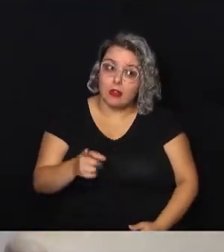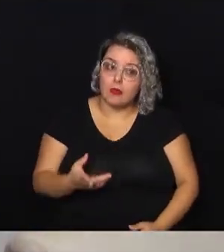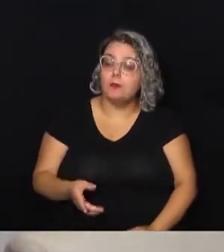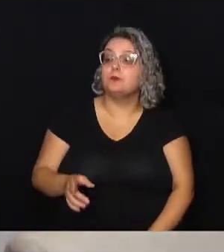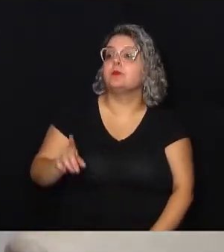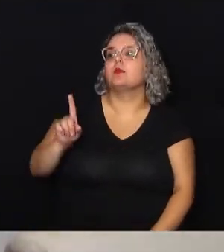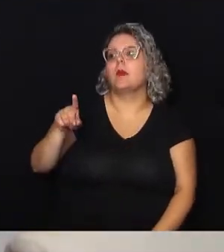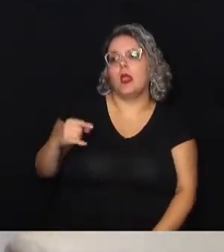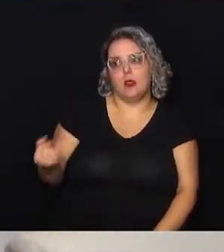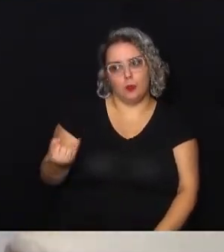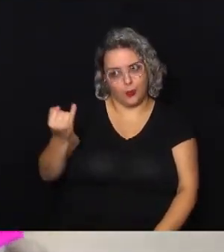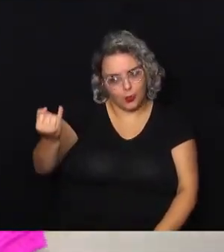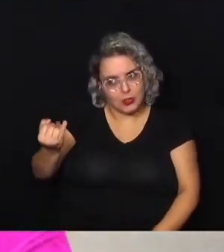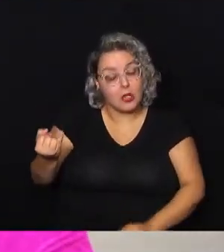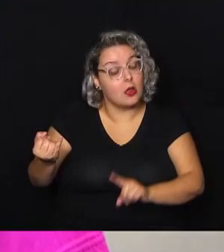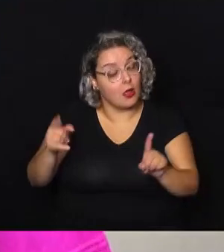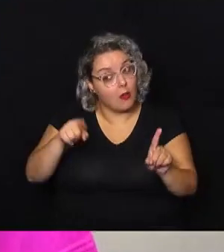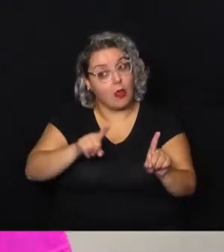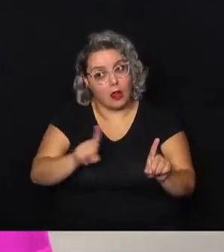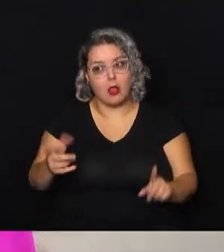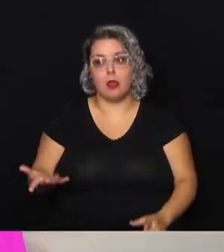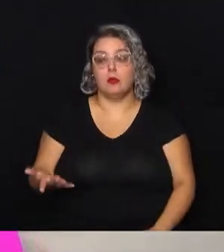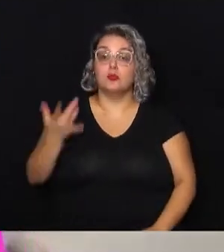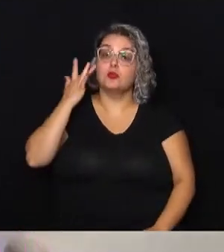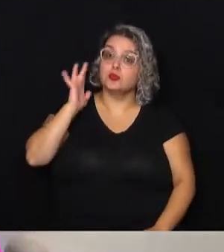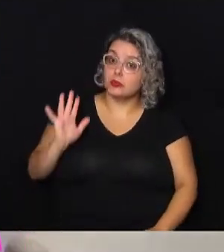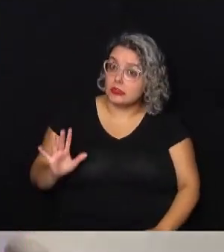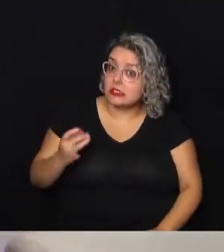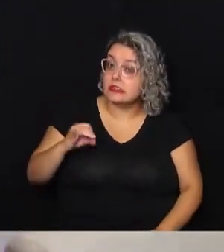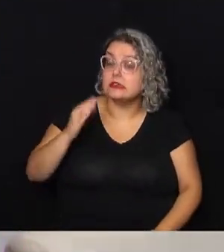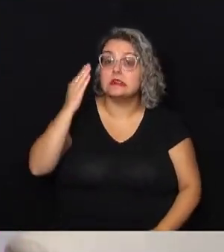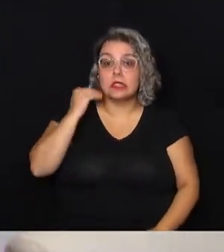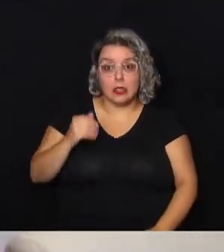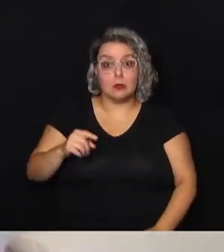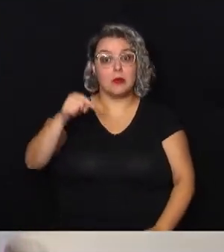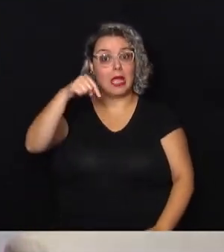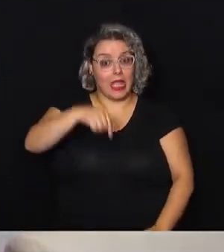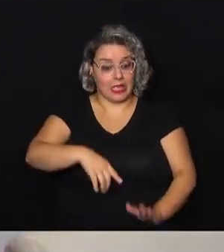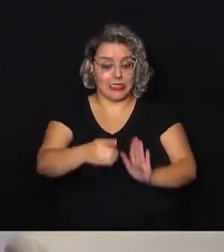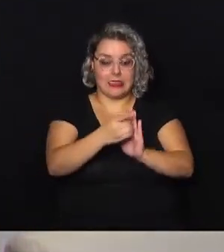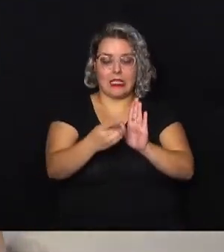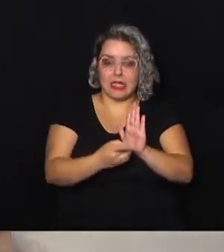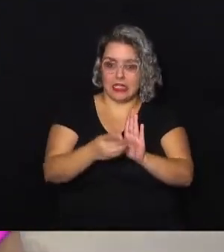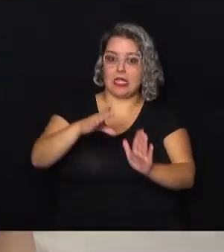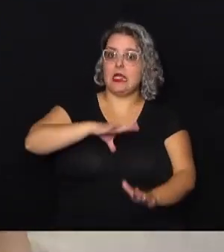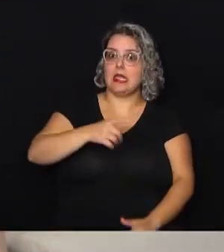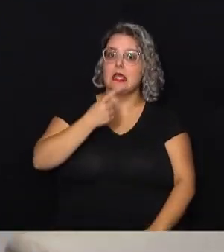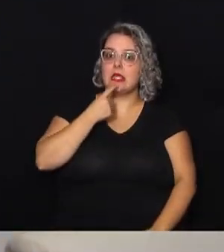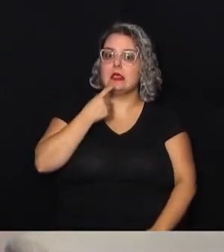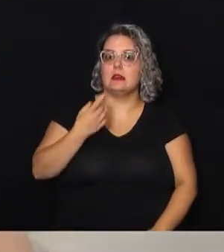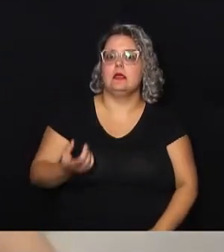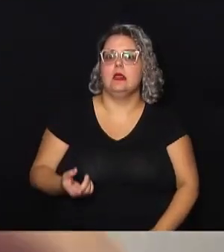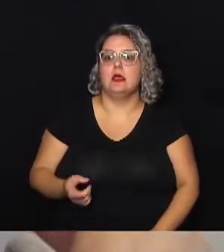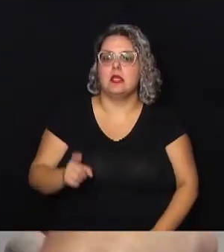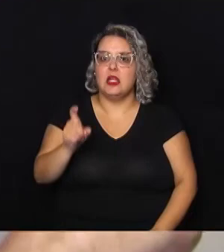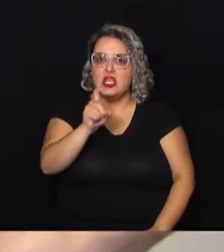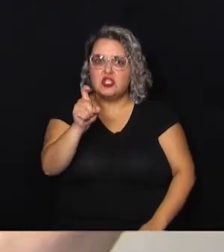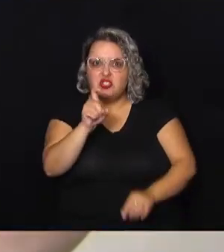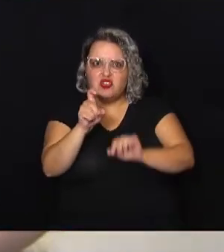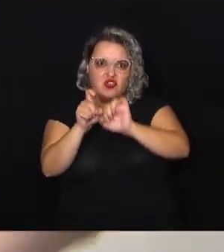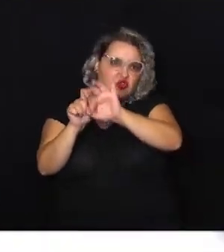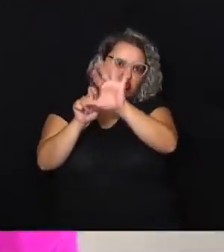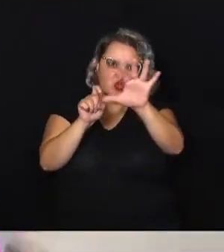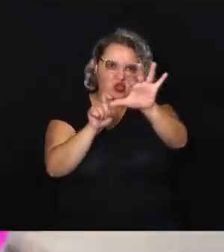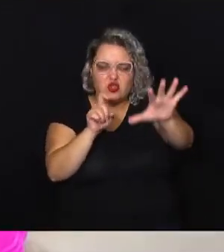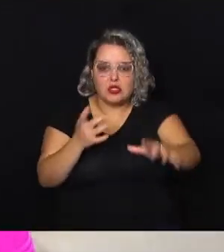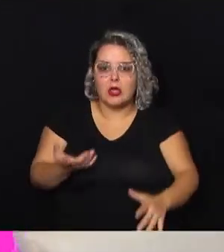gente, eu não sei se vocês sabem, mas existe um decreto em Campinas que proíbe aquele spray